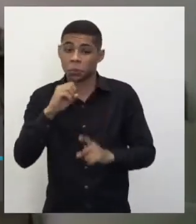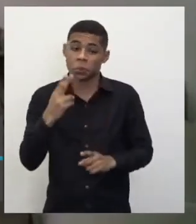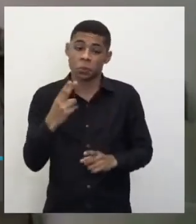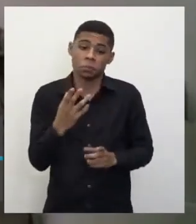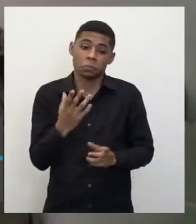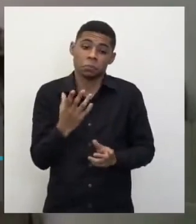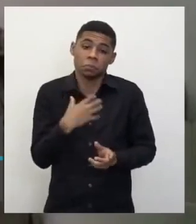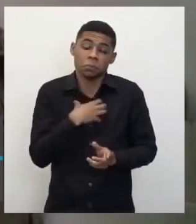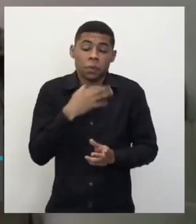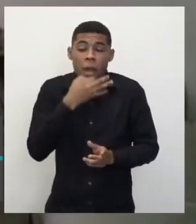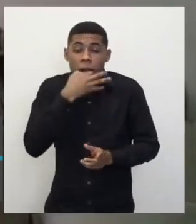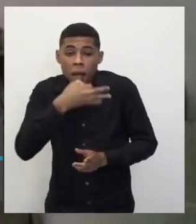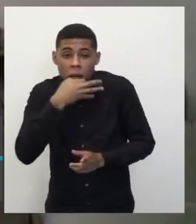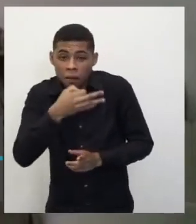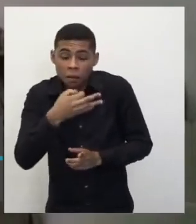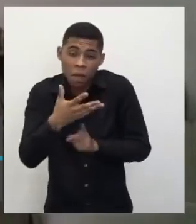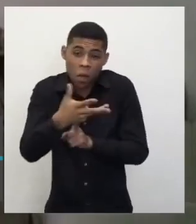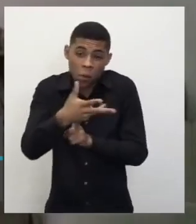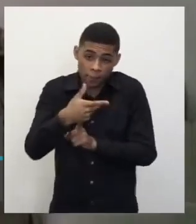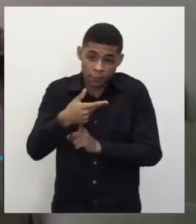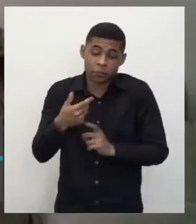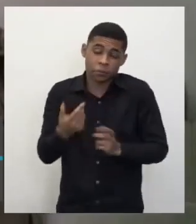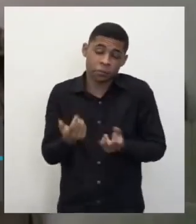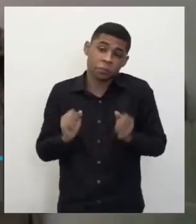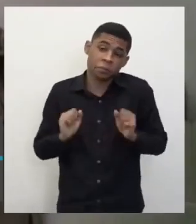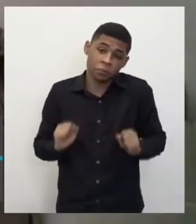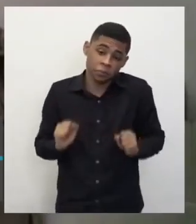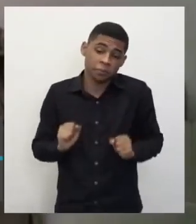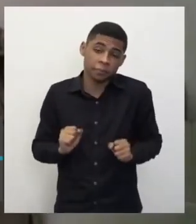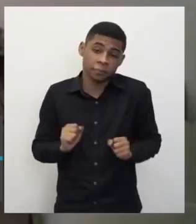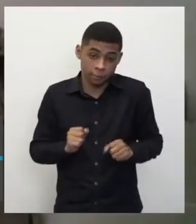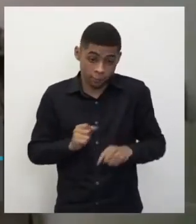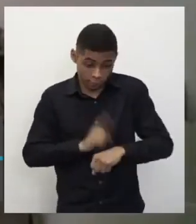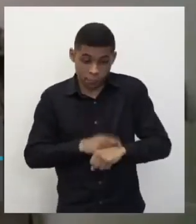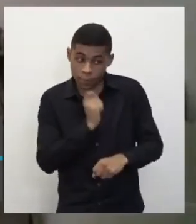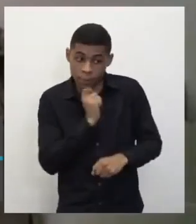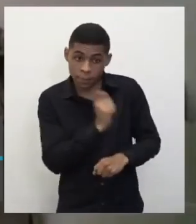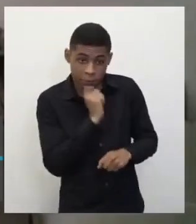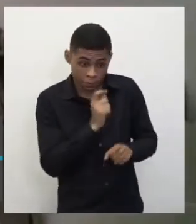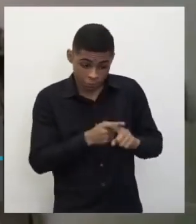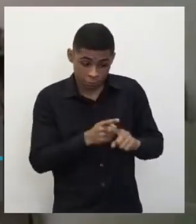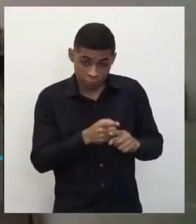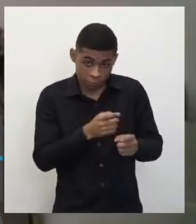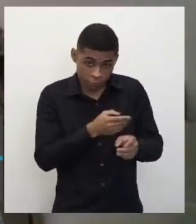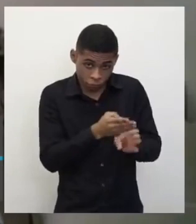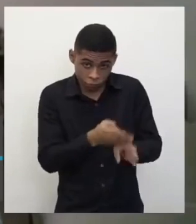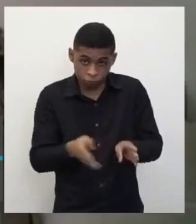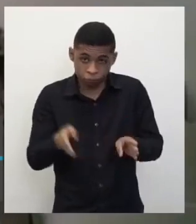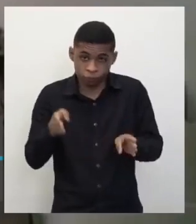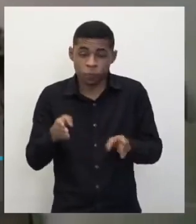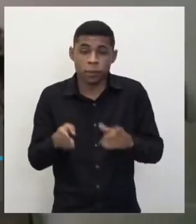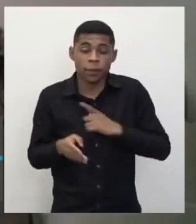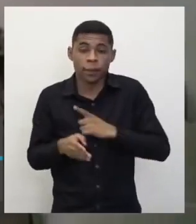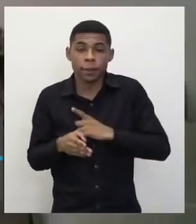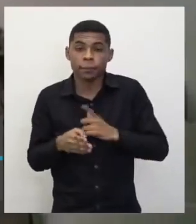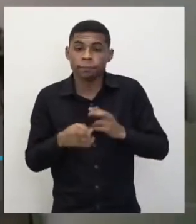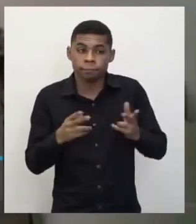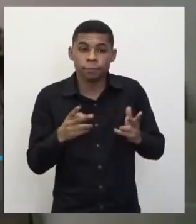forma argumentativa. Então, ao longo da entrevista, nós teremos momentos expositivos,